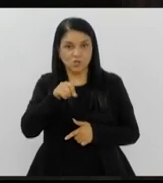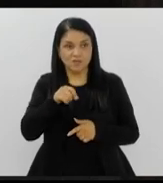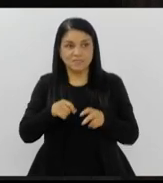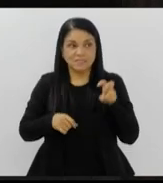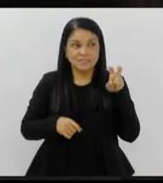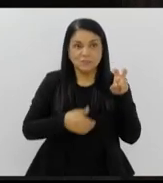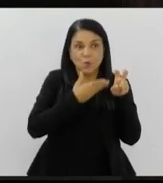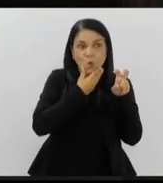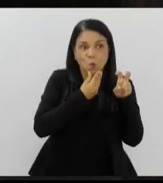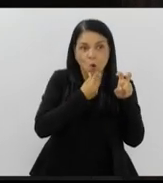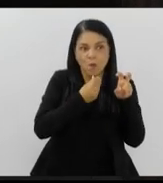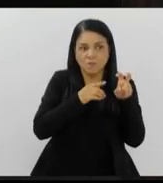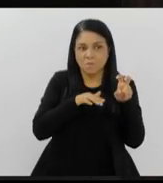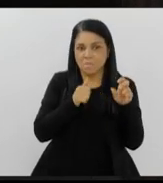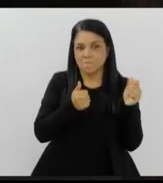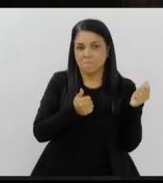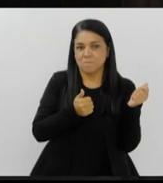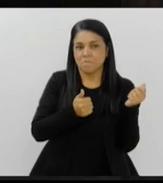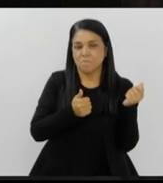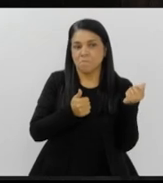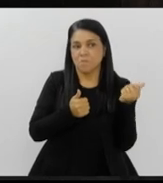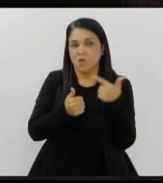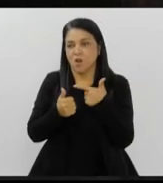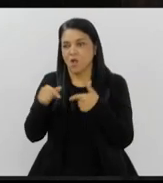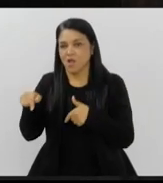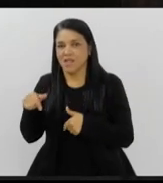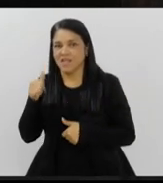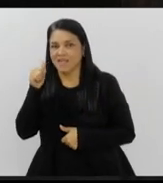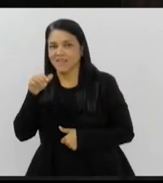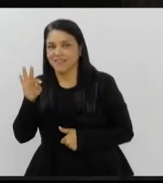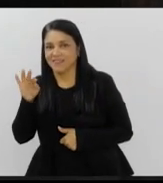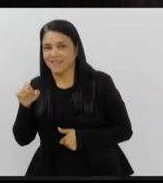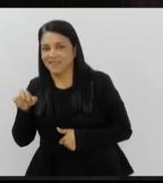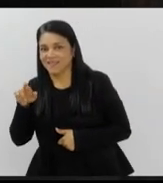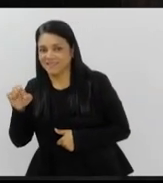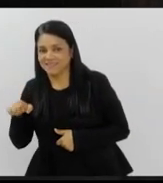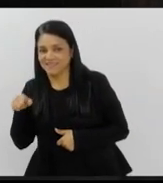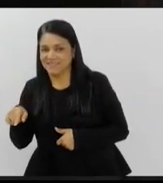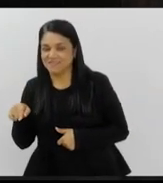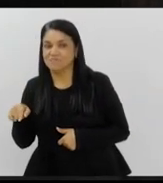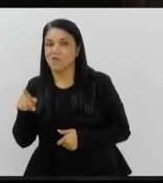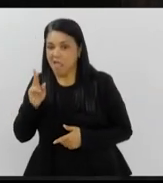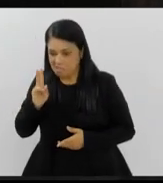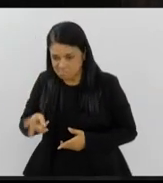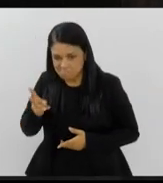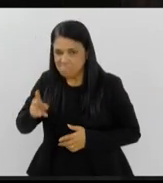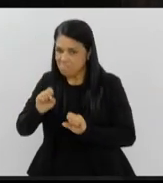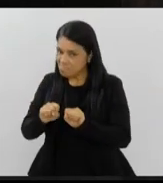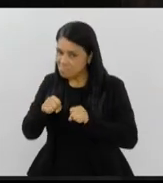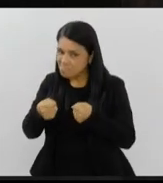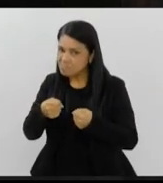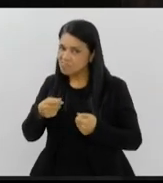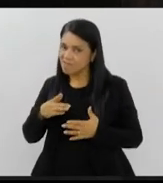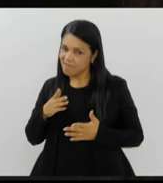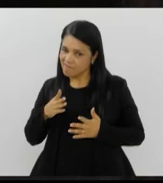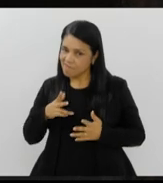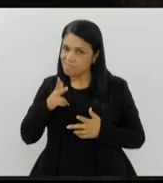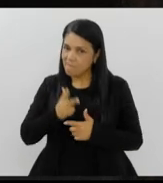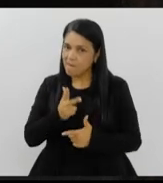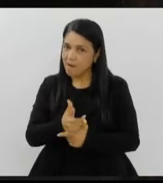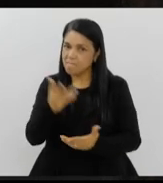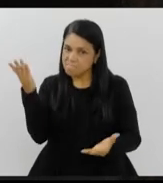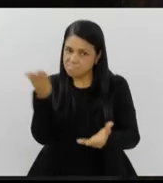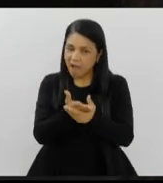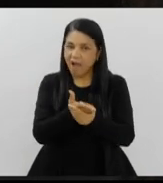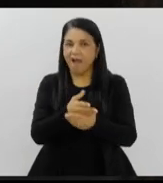eu acredito. Então, eu acho que vocês tiveram uma felicidade de juntar três pessoas que